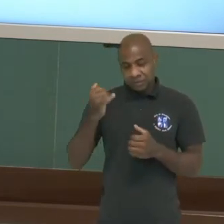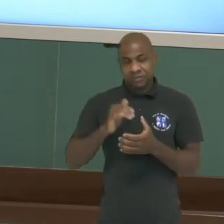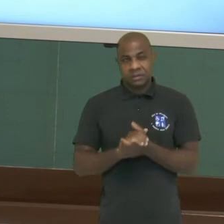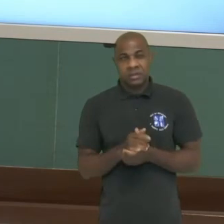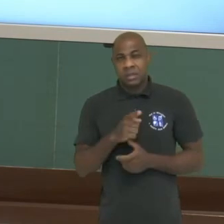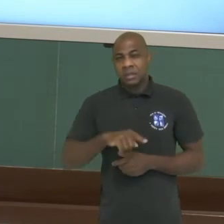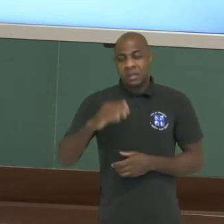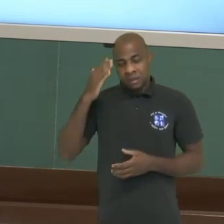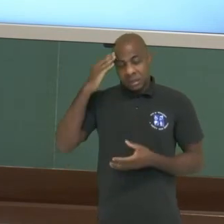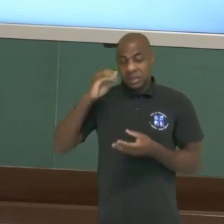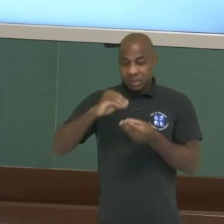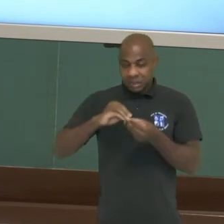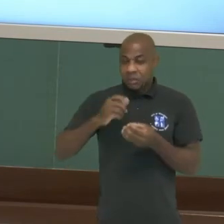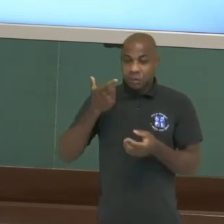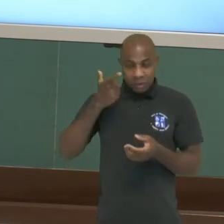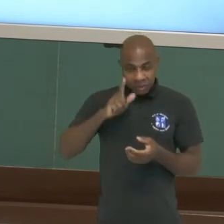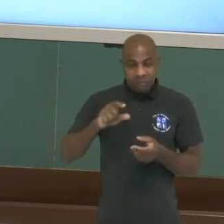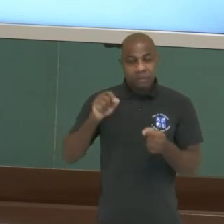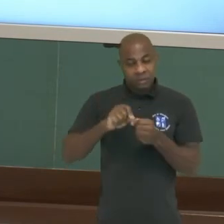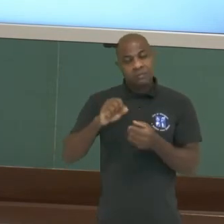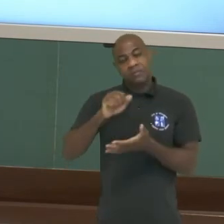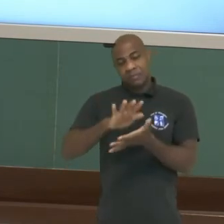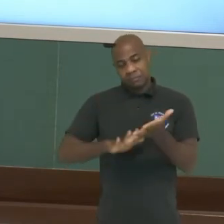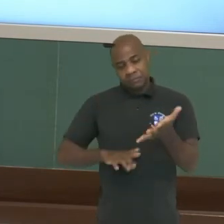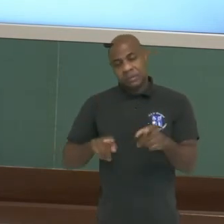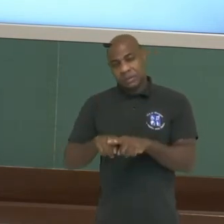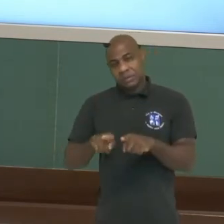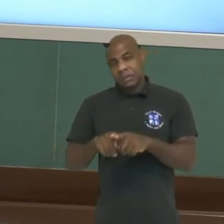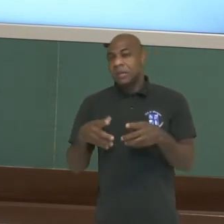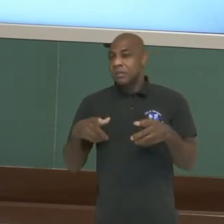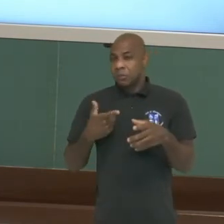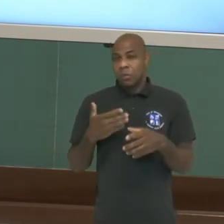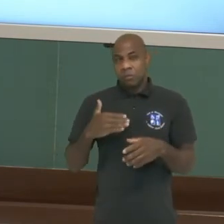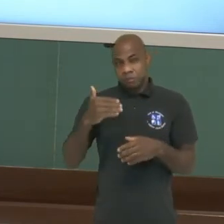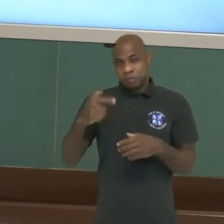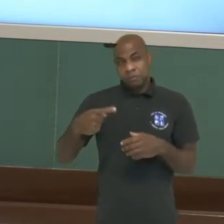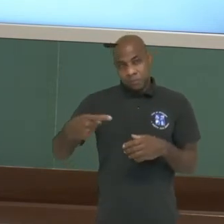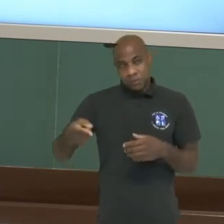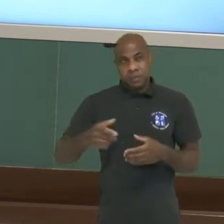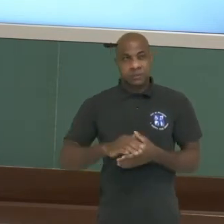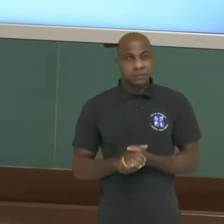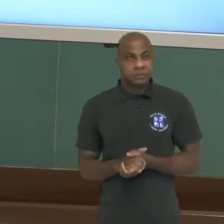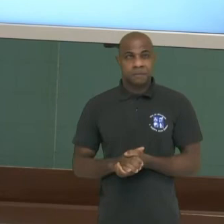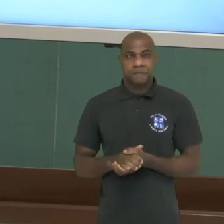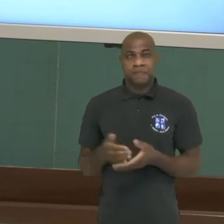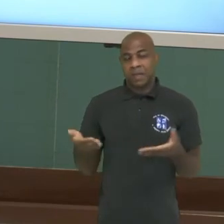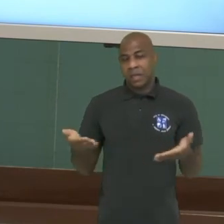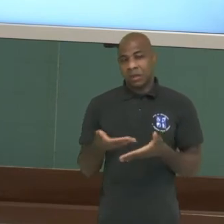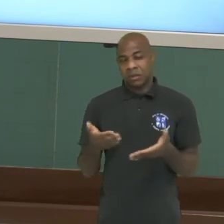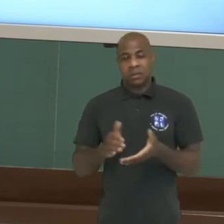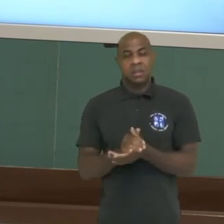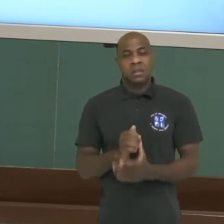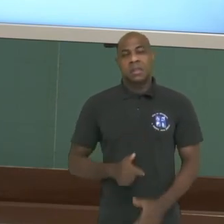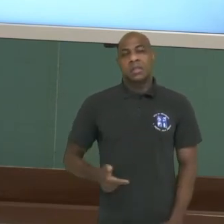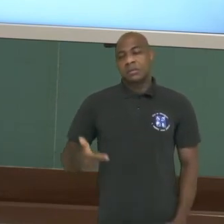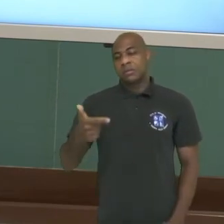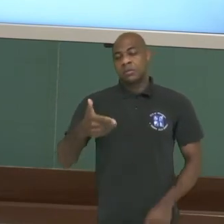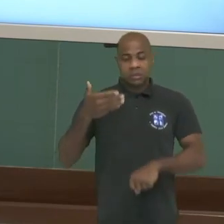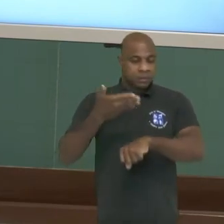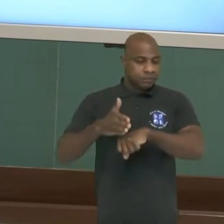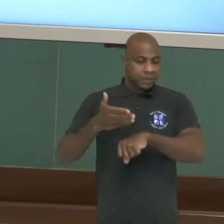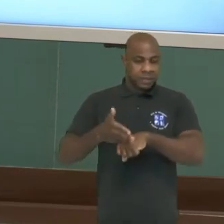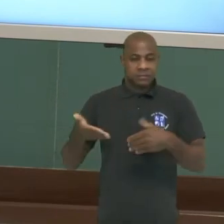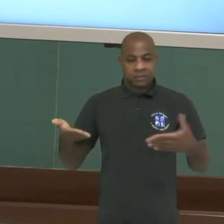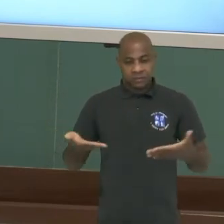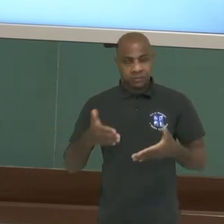vocês entenderem ele, vocês vão conseguir fazer exercícios mais complexos facilmente. Vamos agora para uma segunda prática do vídeo